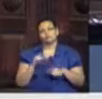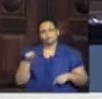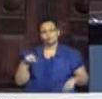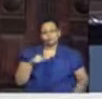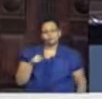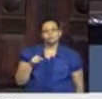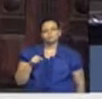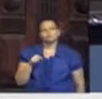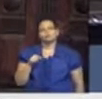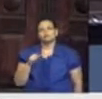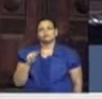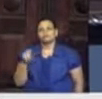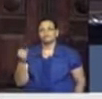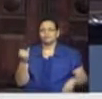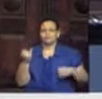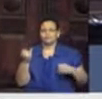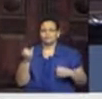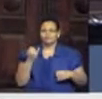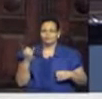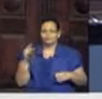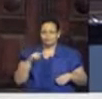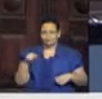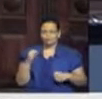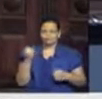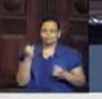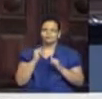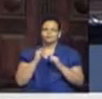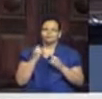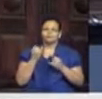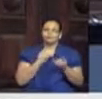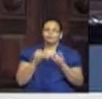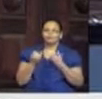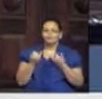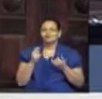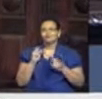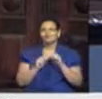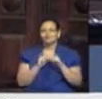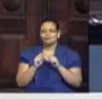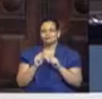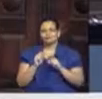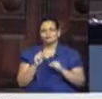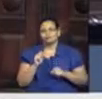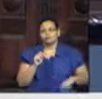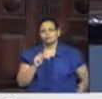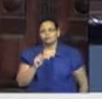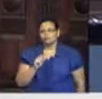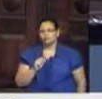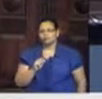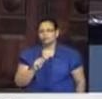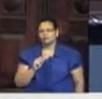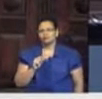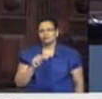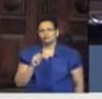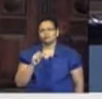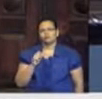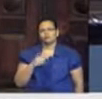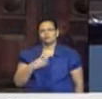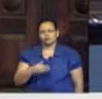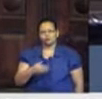consideraram e foram informados na Firjan que a lei do FEF